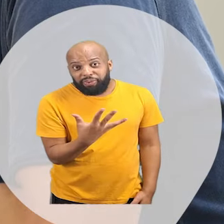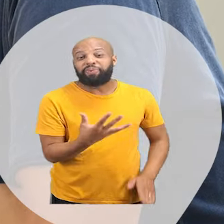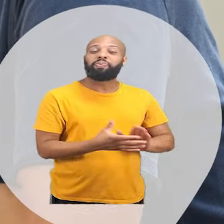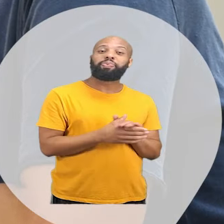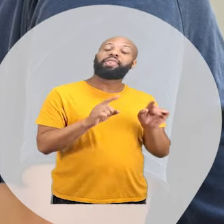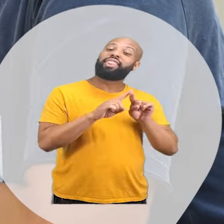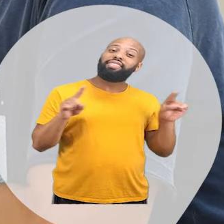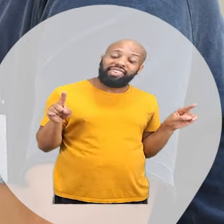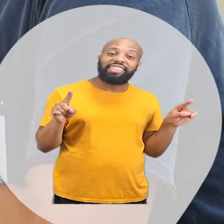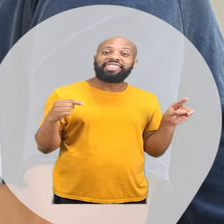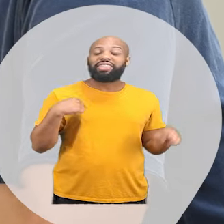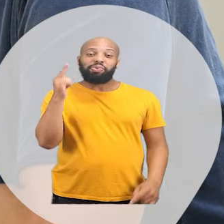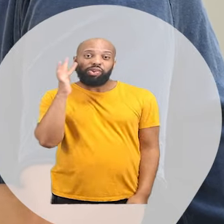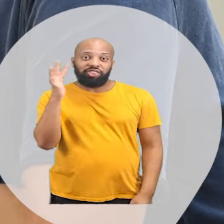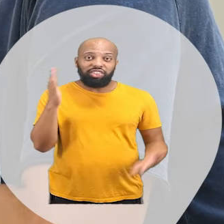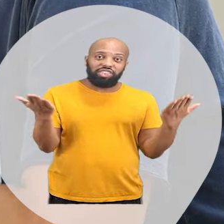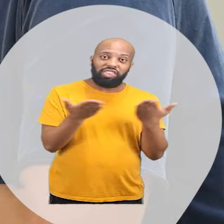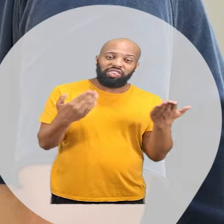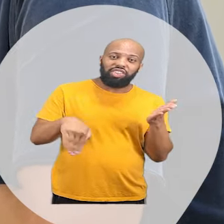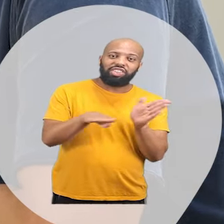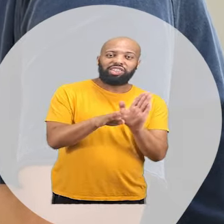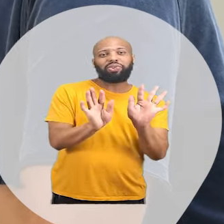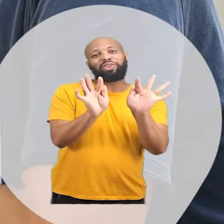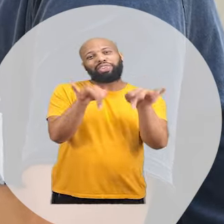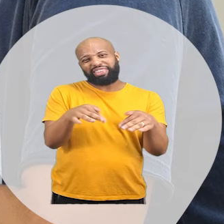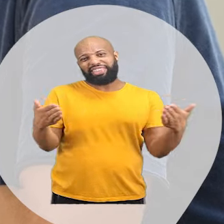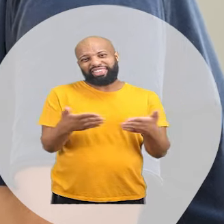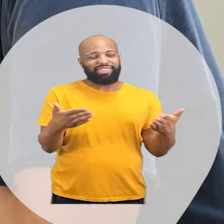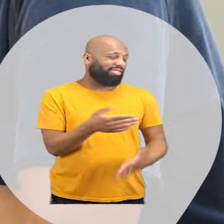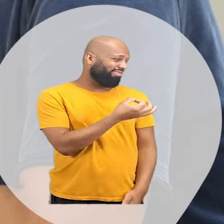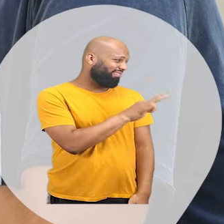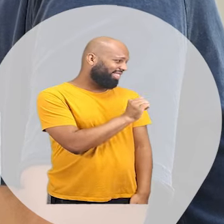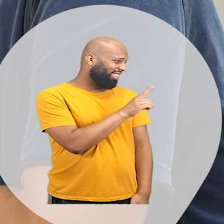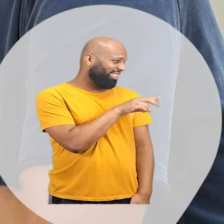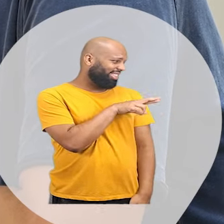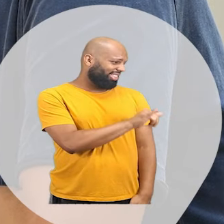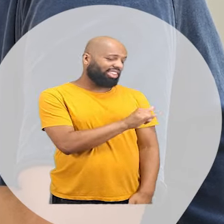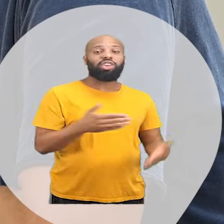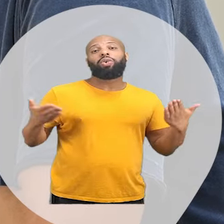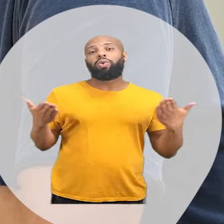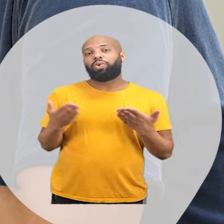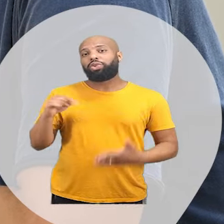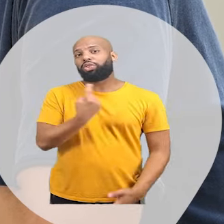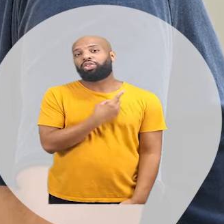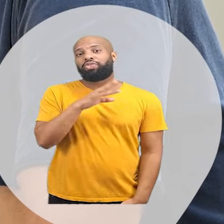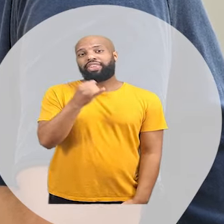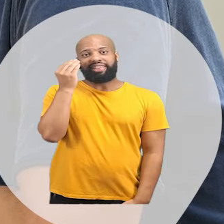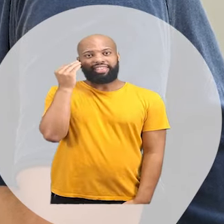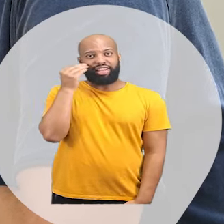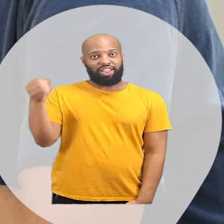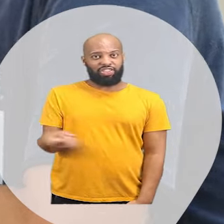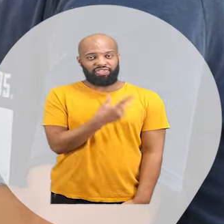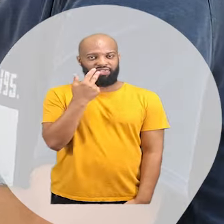né mas aí imagino que estejamos chegando aos nossos finalmente Então hoje a gente vai